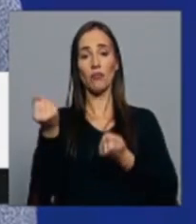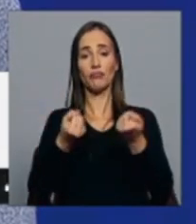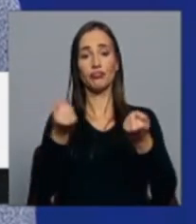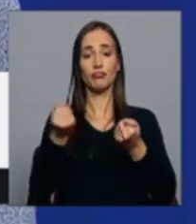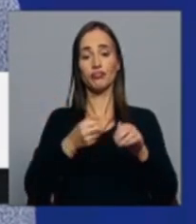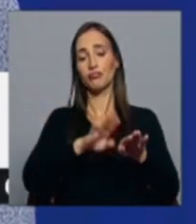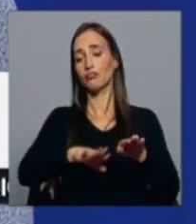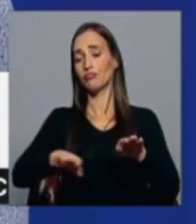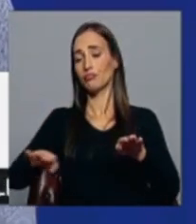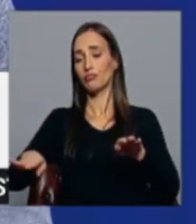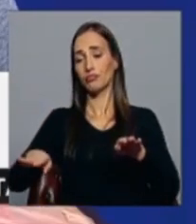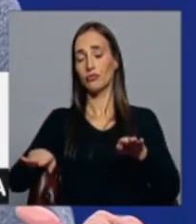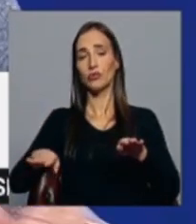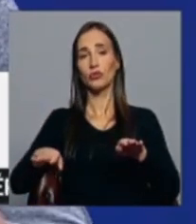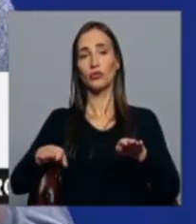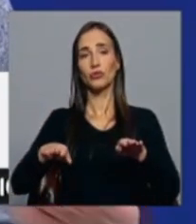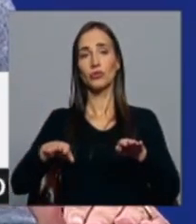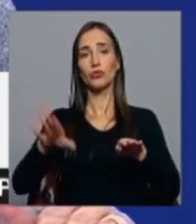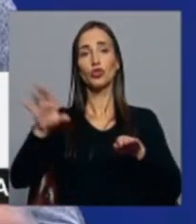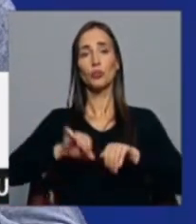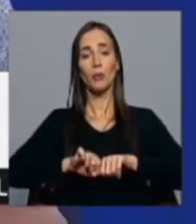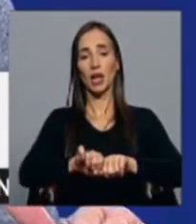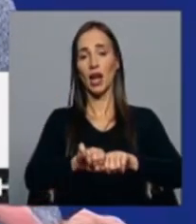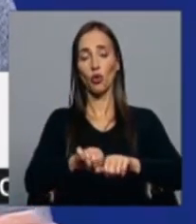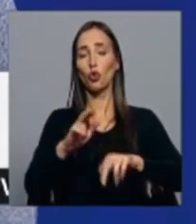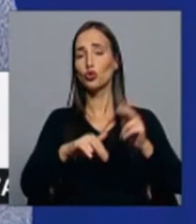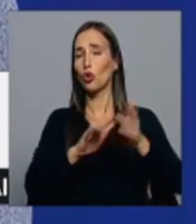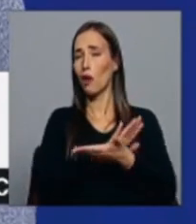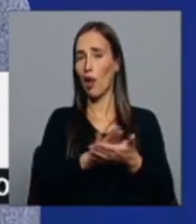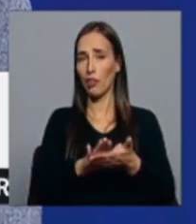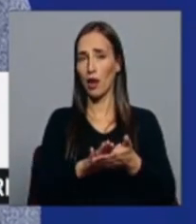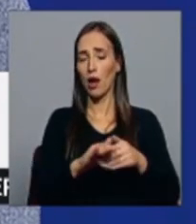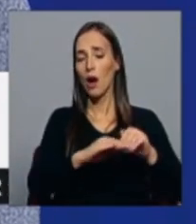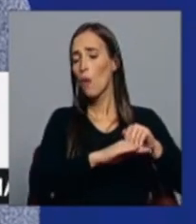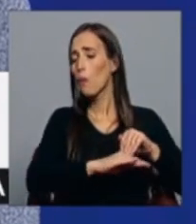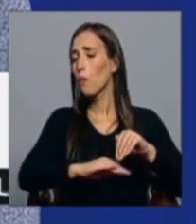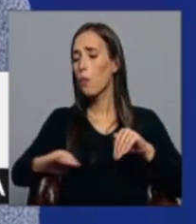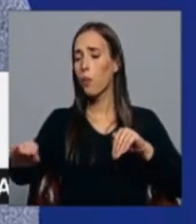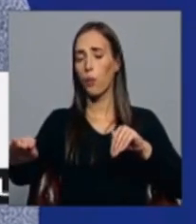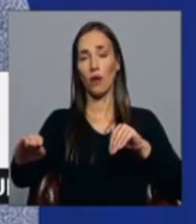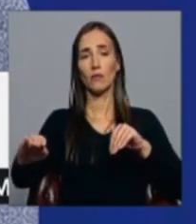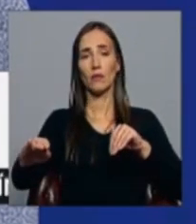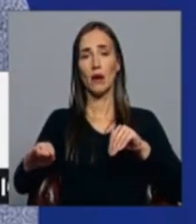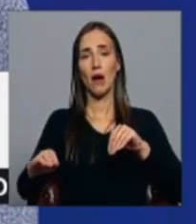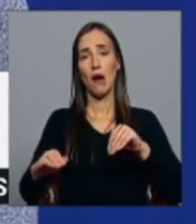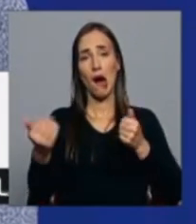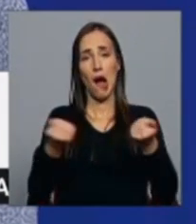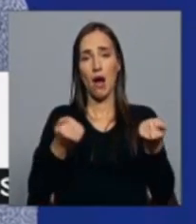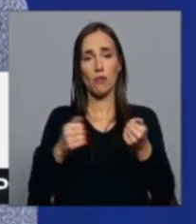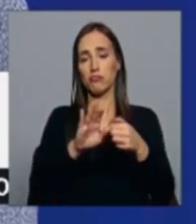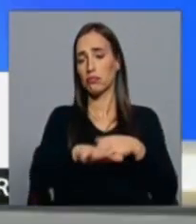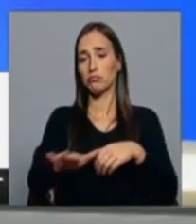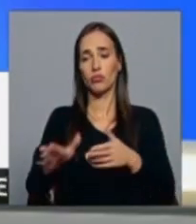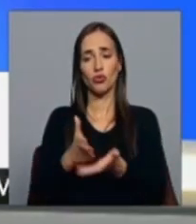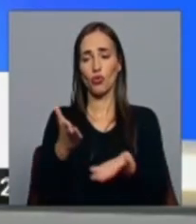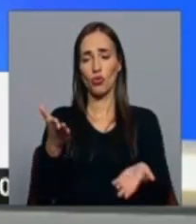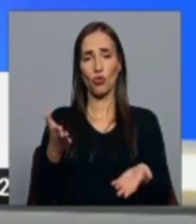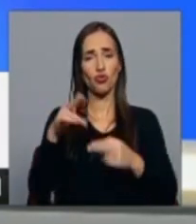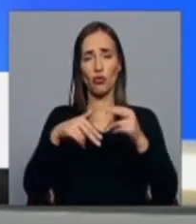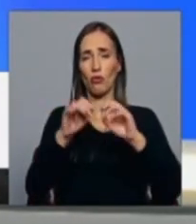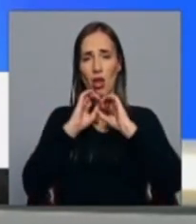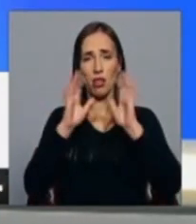que não conseguiram nada realizaram o terreno fizeram alcatrão e tem carros por cima e fica também neste documentário é